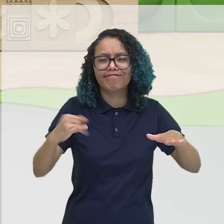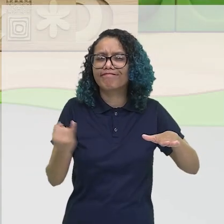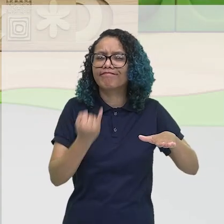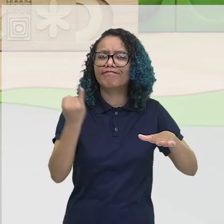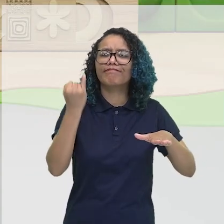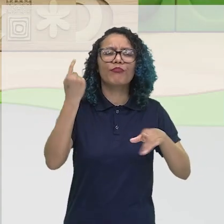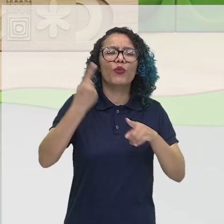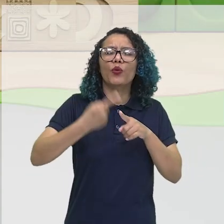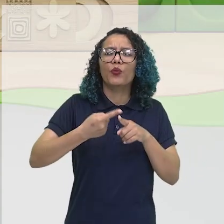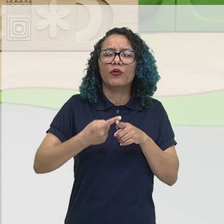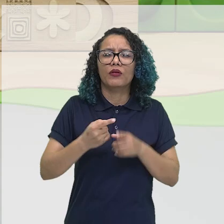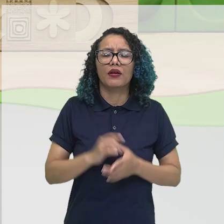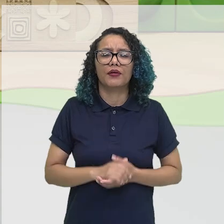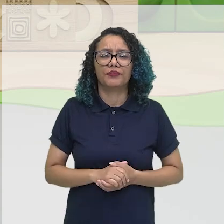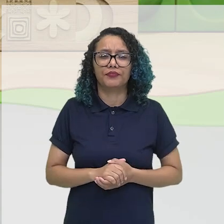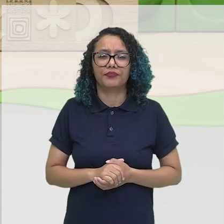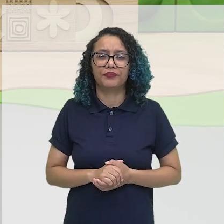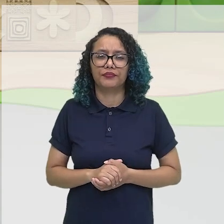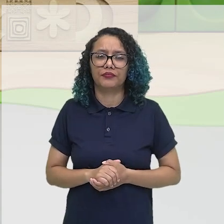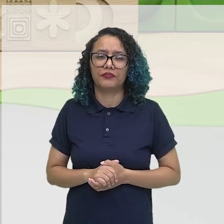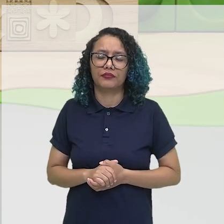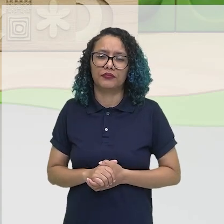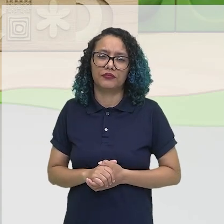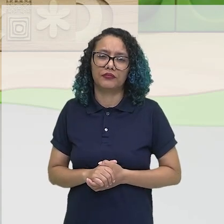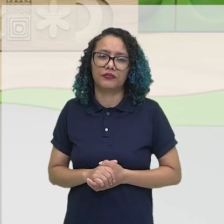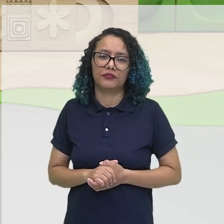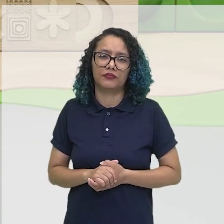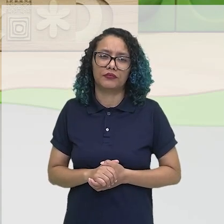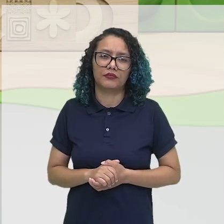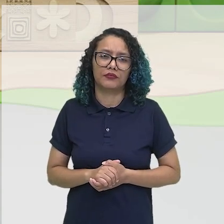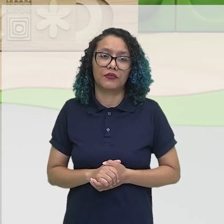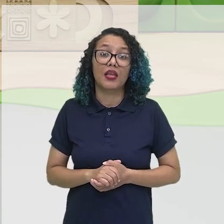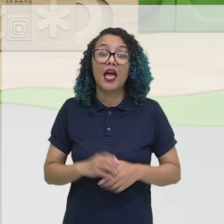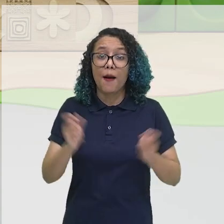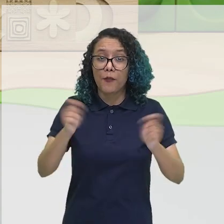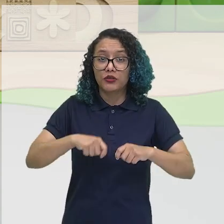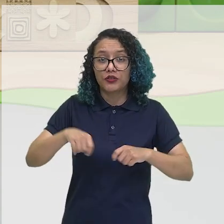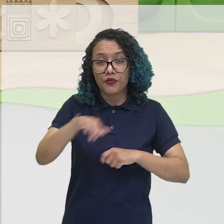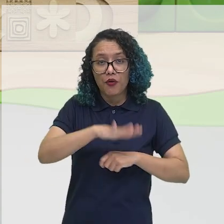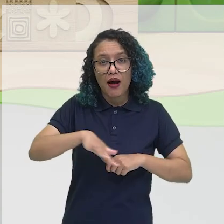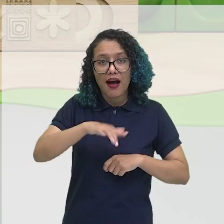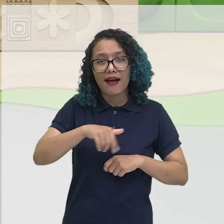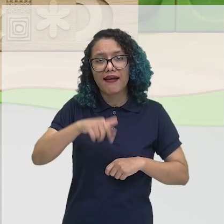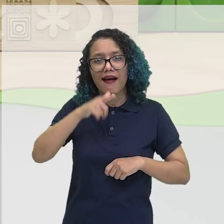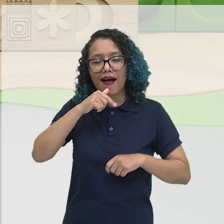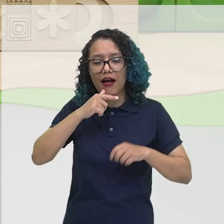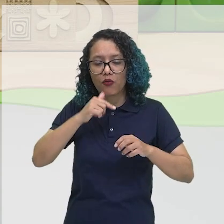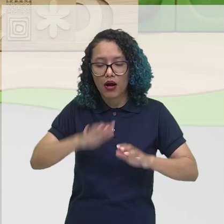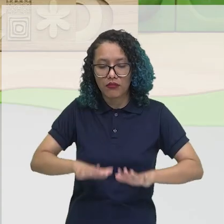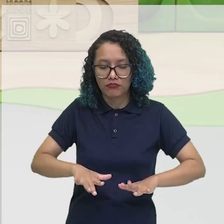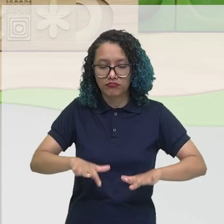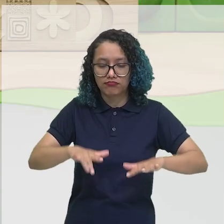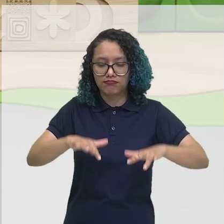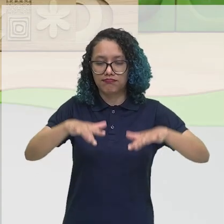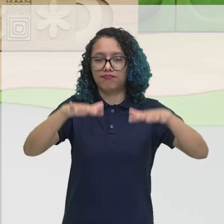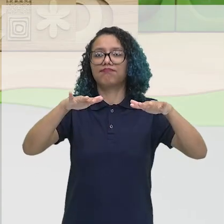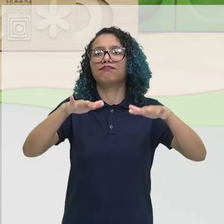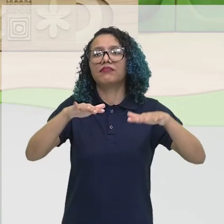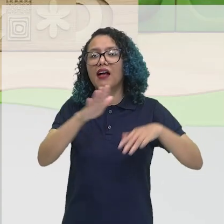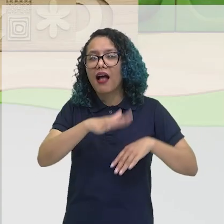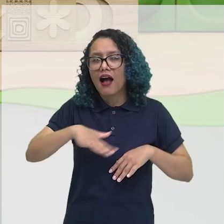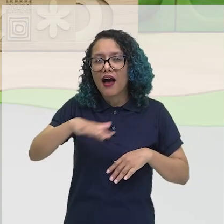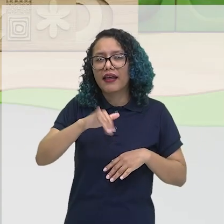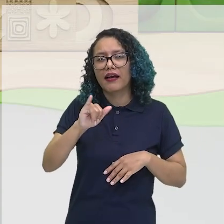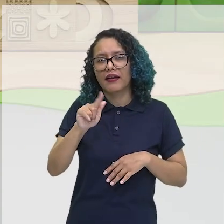porque é essa planície que permite as áreas alagadas, as áreas de igapó,